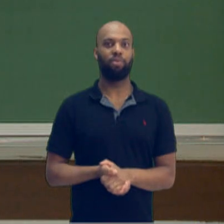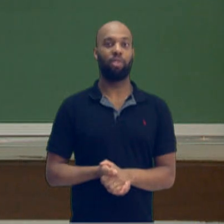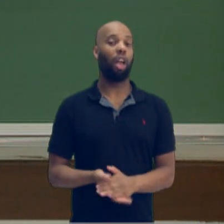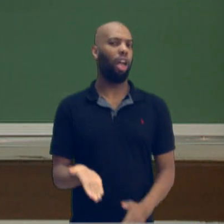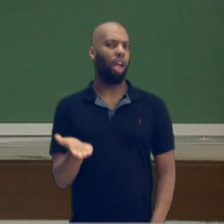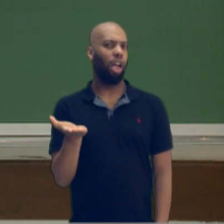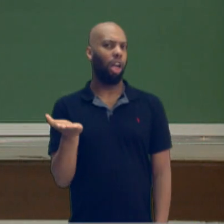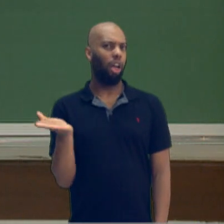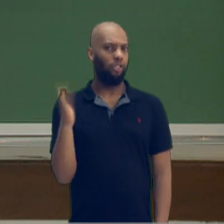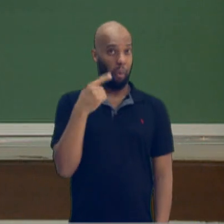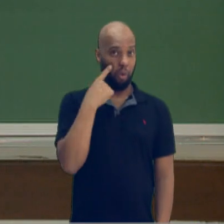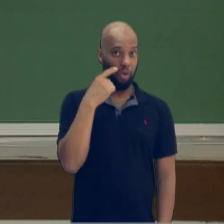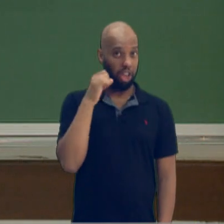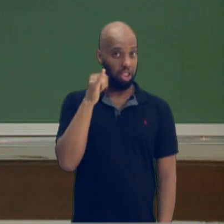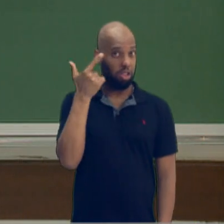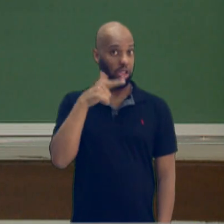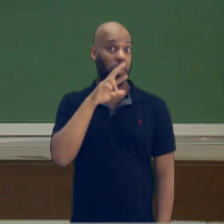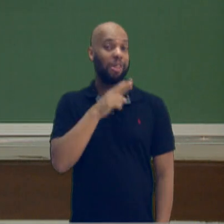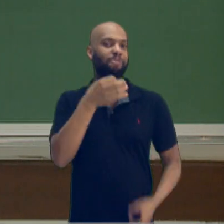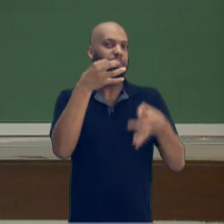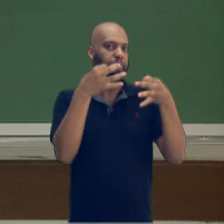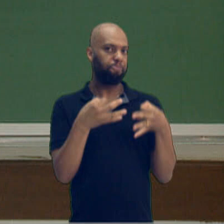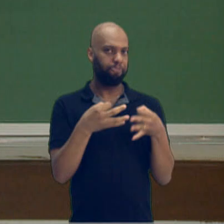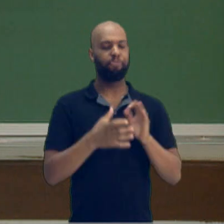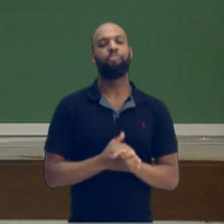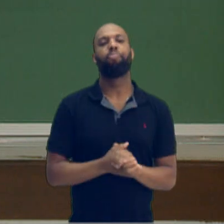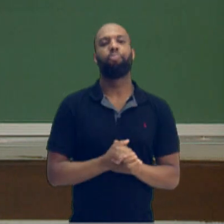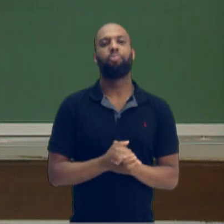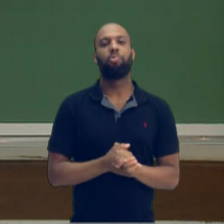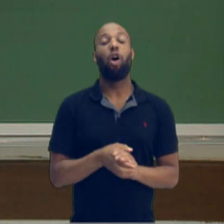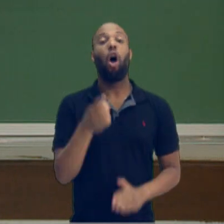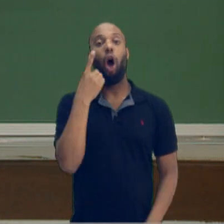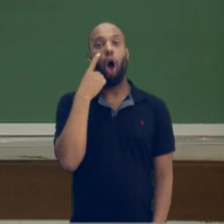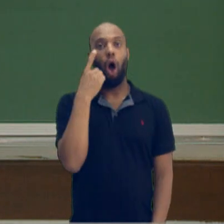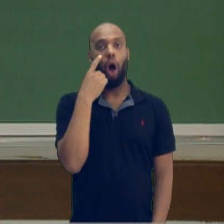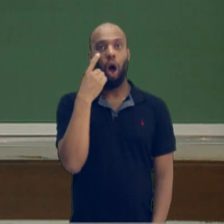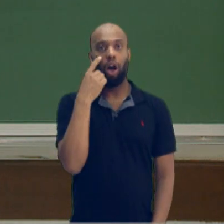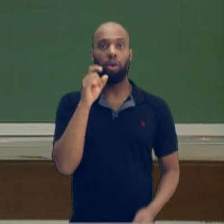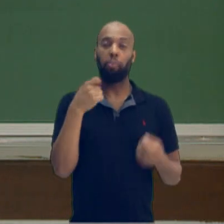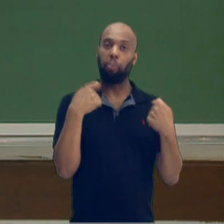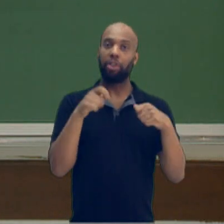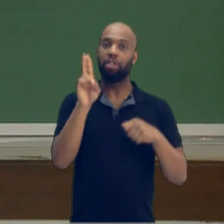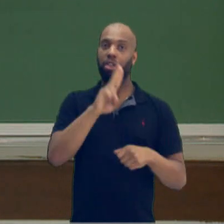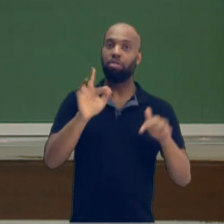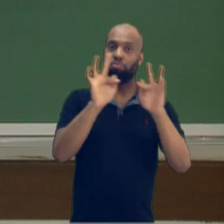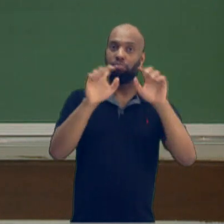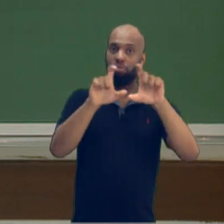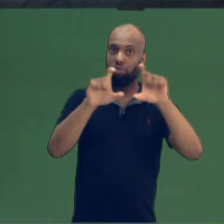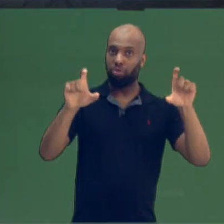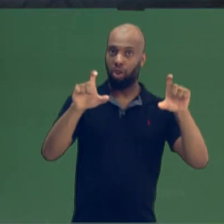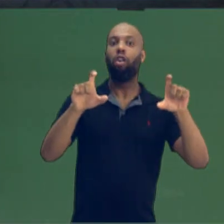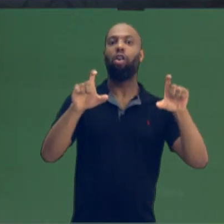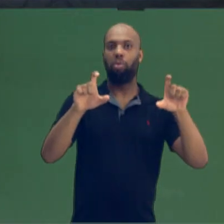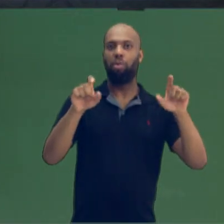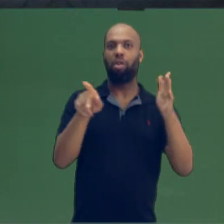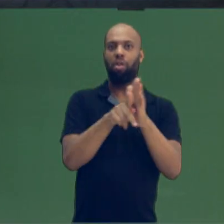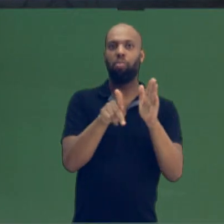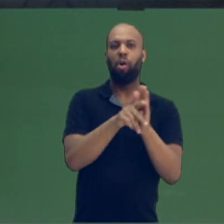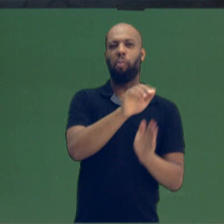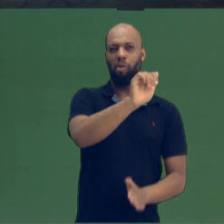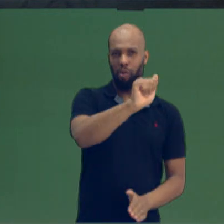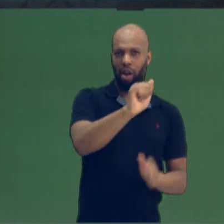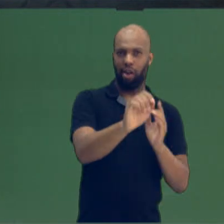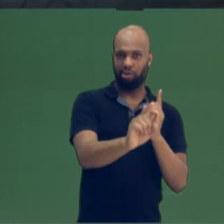Vamos ver quem conseguiu acertar esse exercício então. Bom, primeiro, nós vamos usar a nossa fórmula então da taxa de variação ou do coeficiente